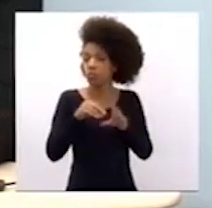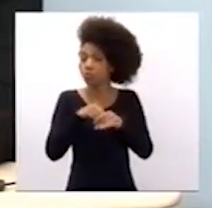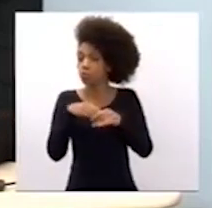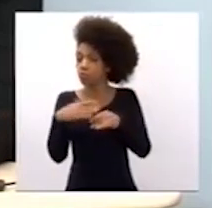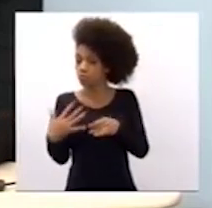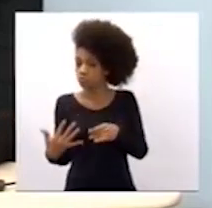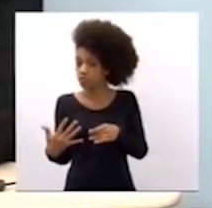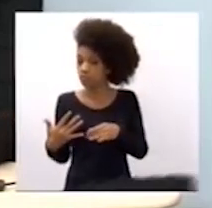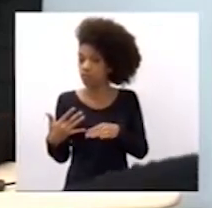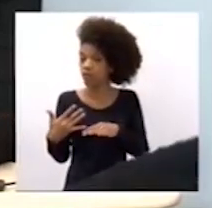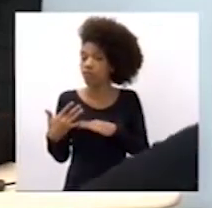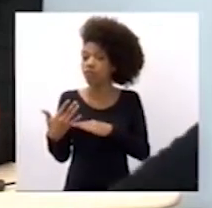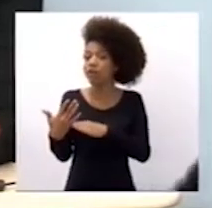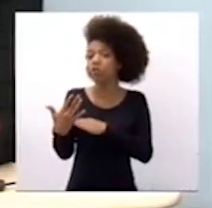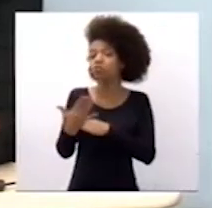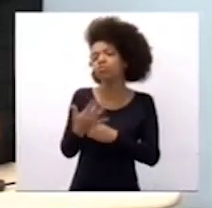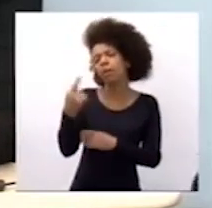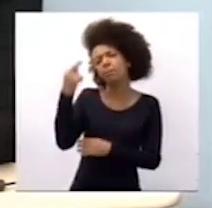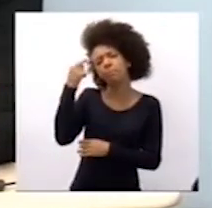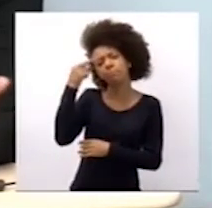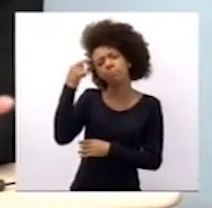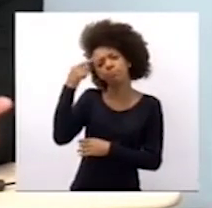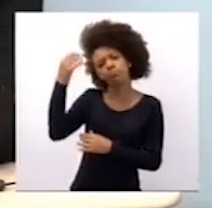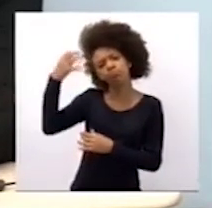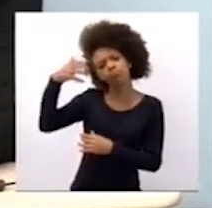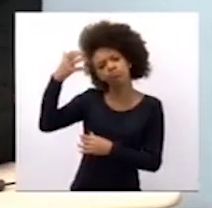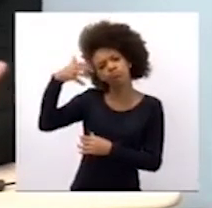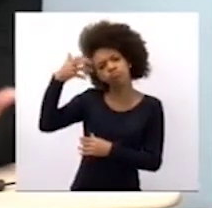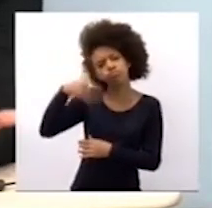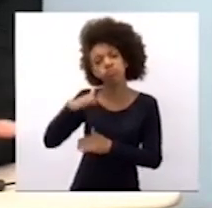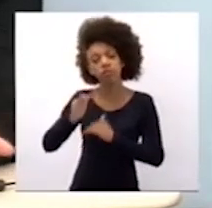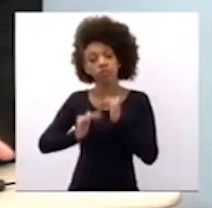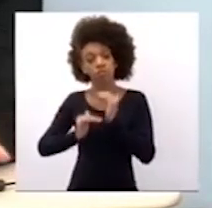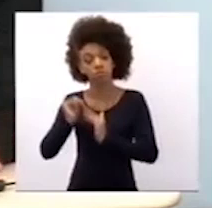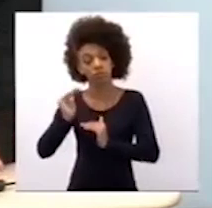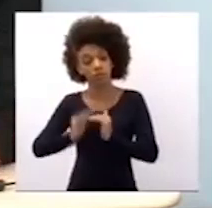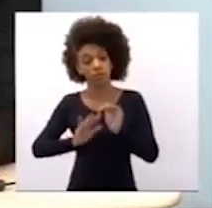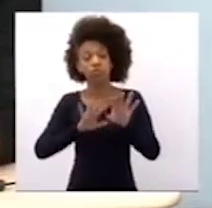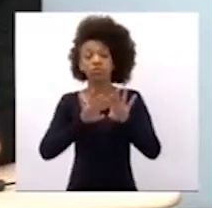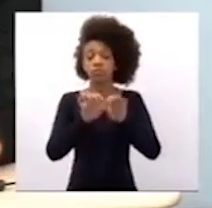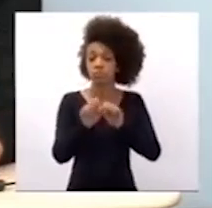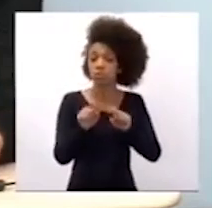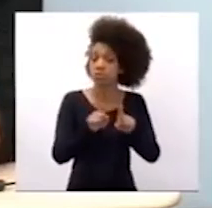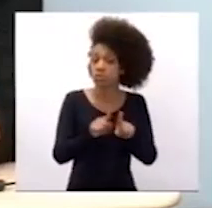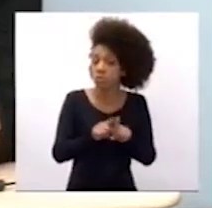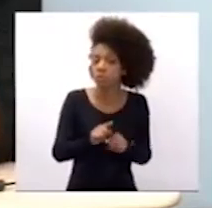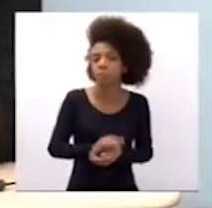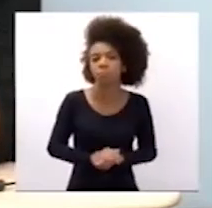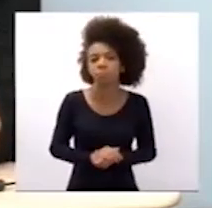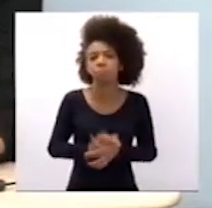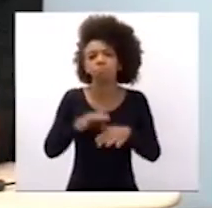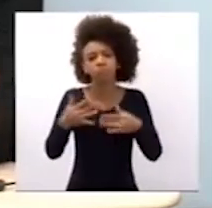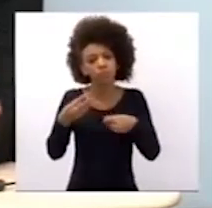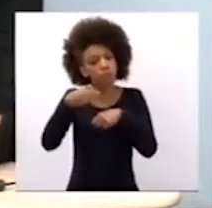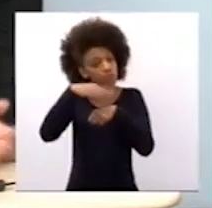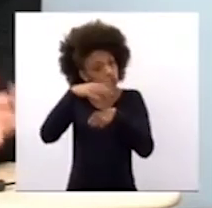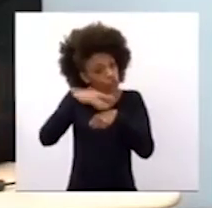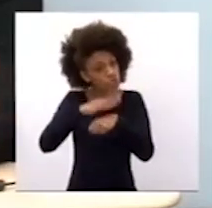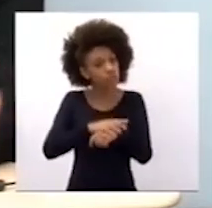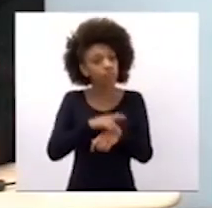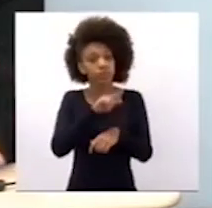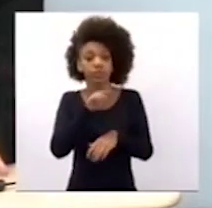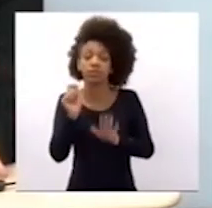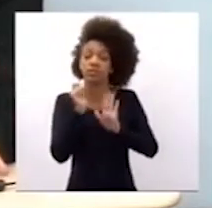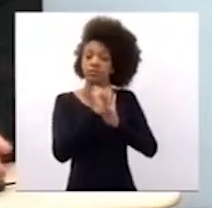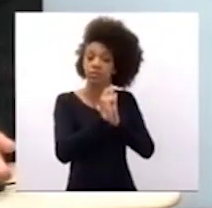nos ajudar a pensar a nossa prática, a nossa formação aqui. Então, eu sugiro que você anote